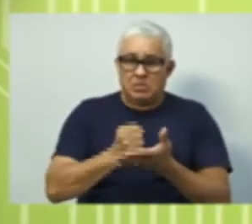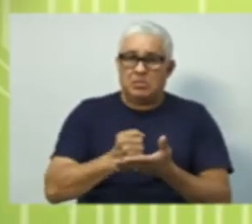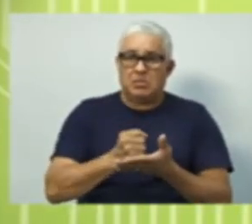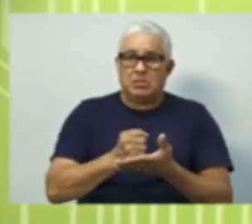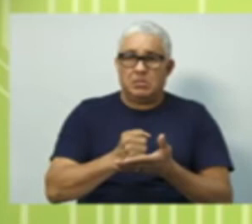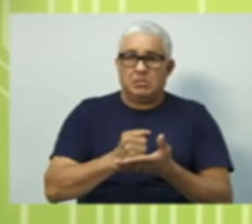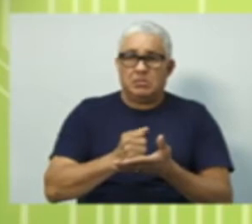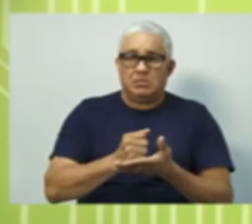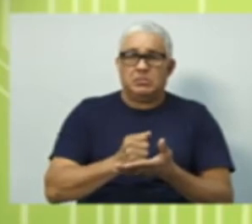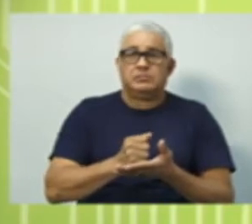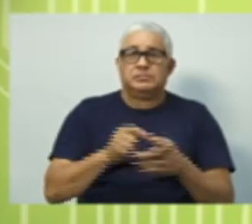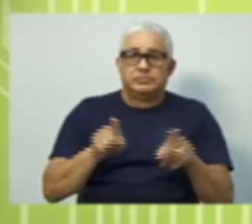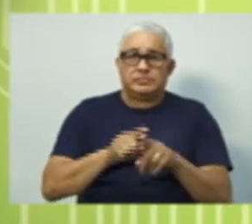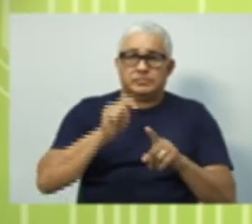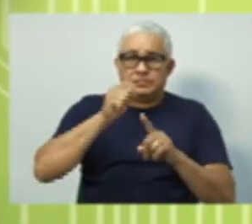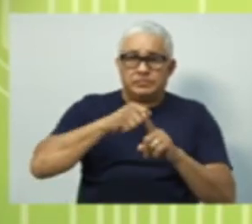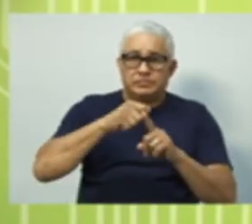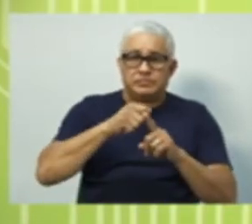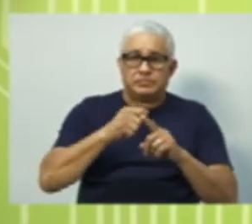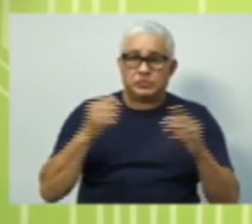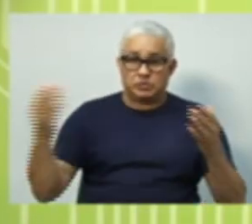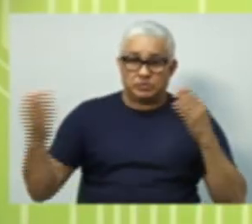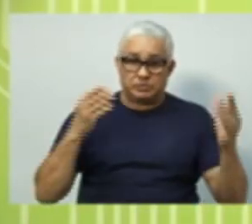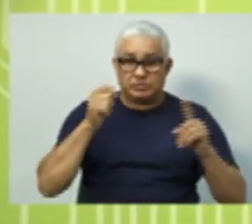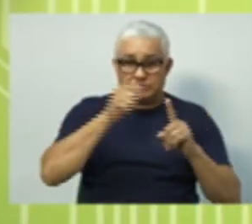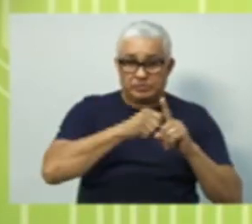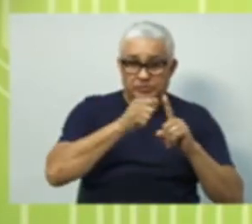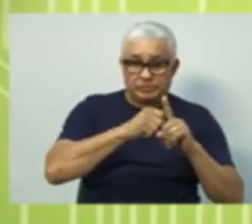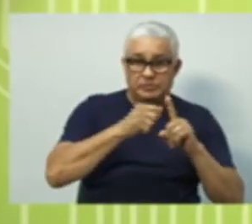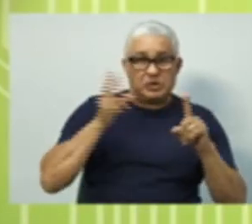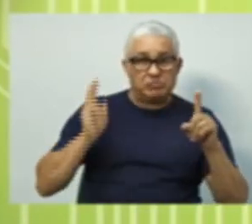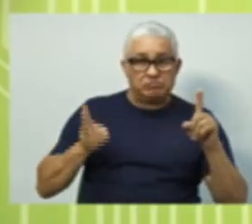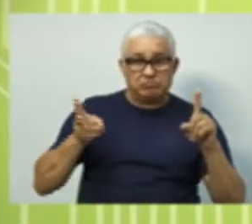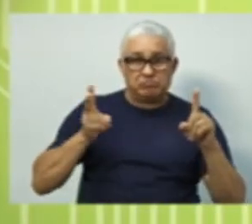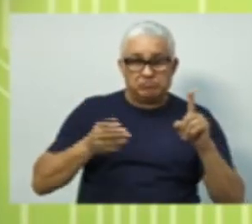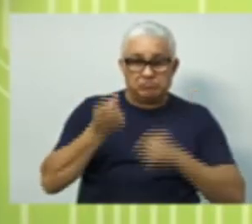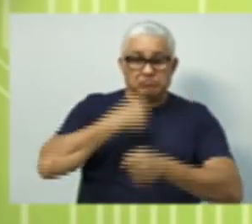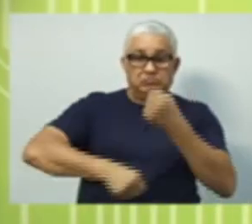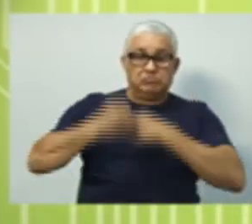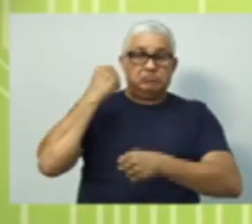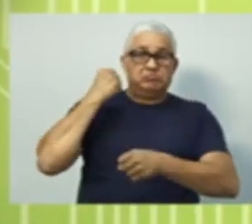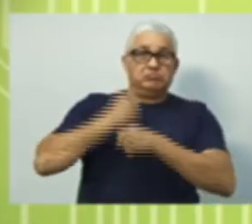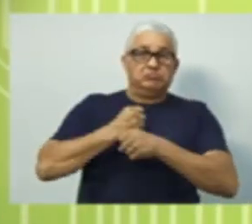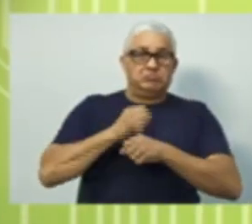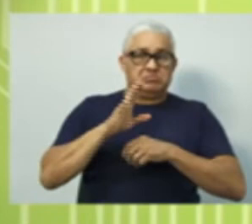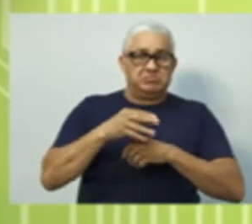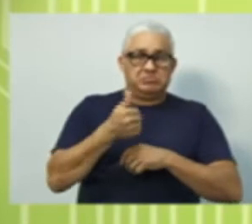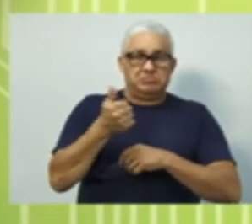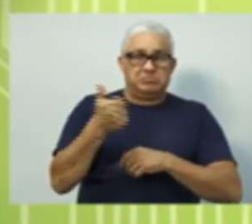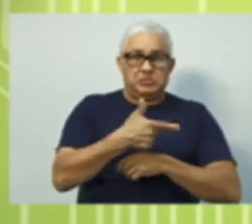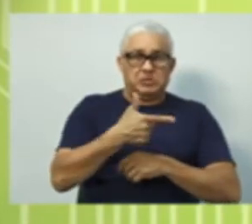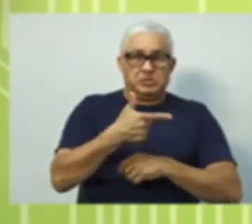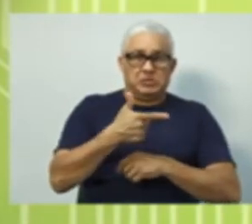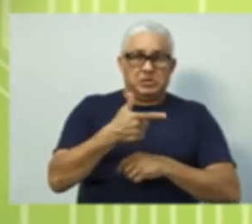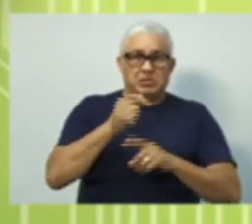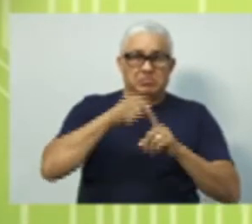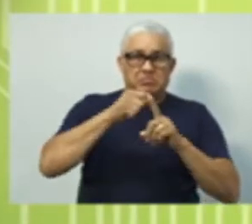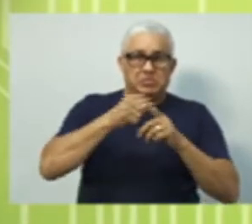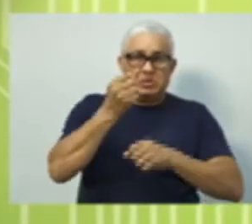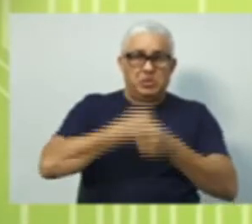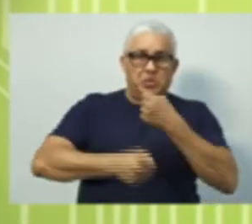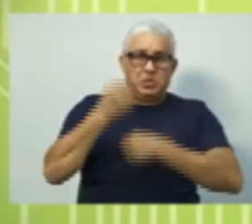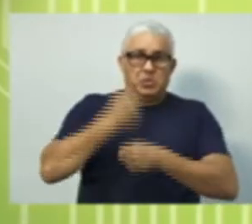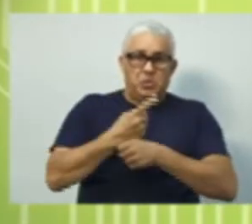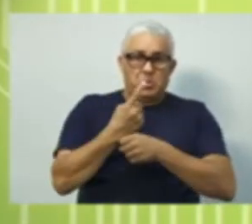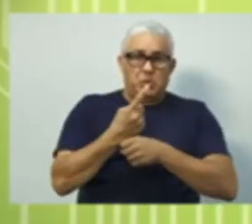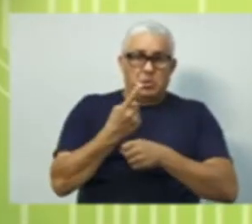todos, né? Professor, tem mais alguma? Temos sim, professor. Temos o aluno Ivo também, que